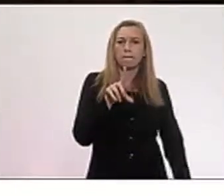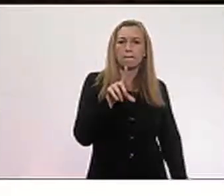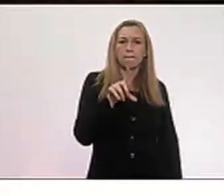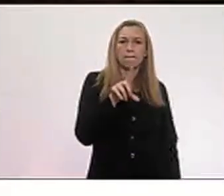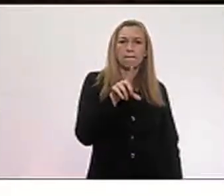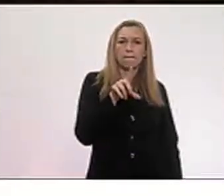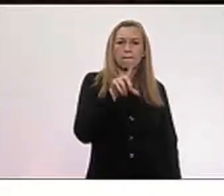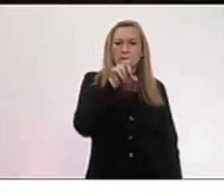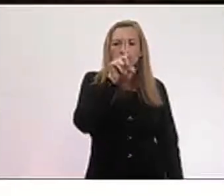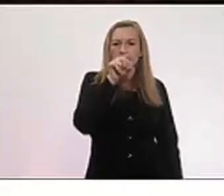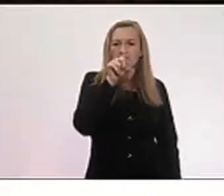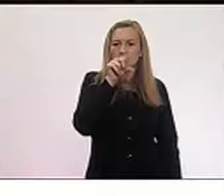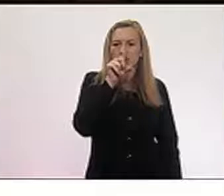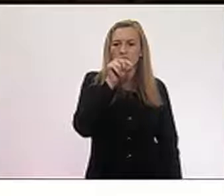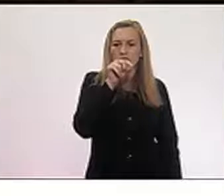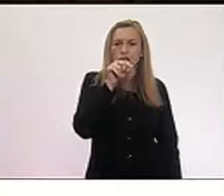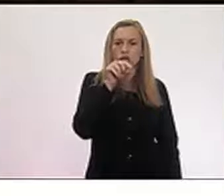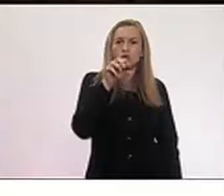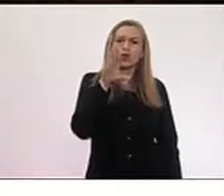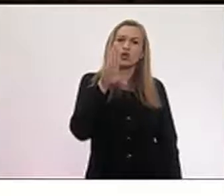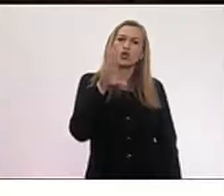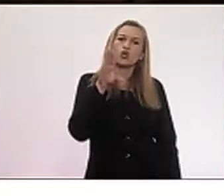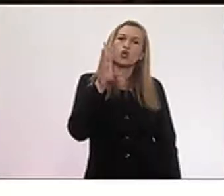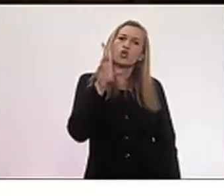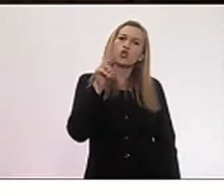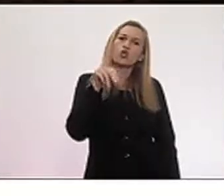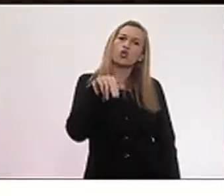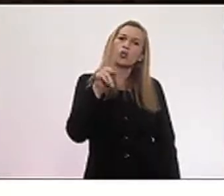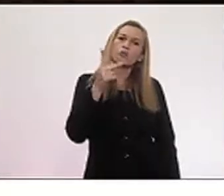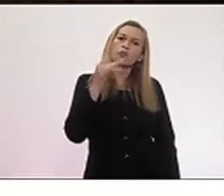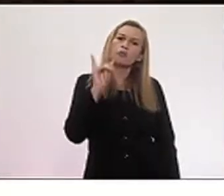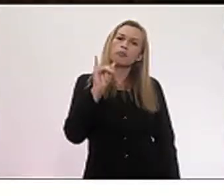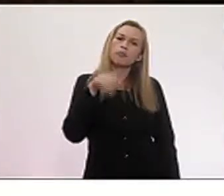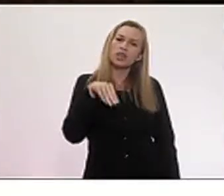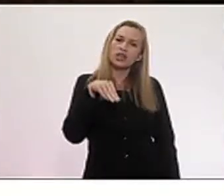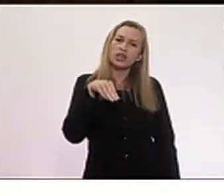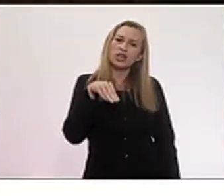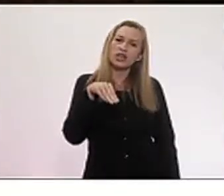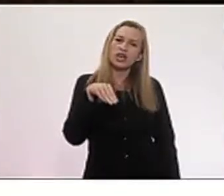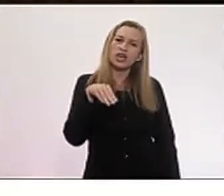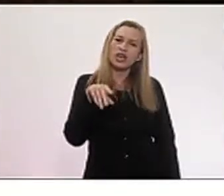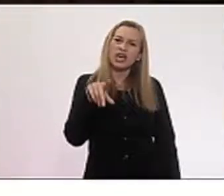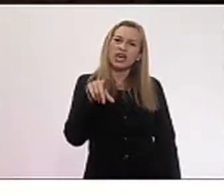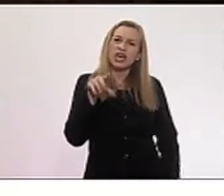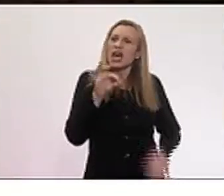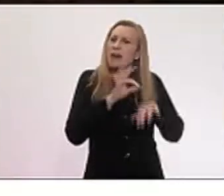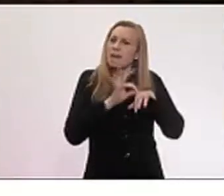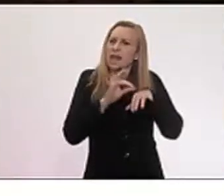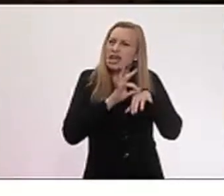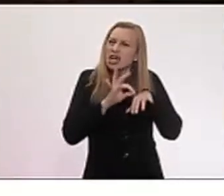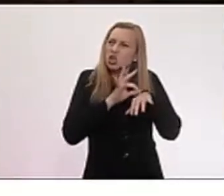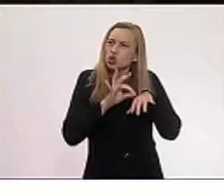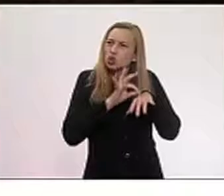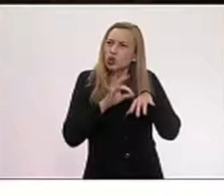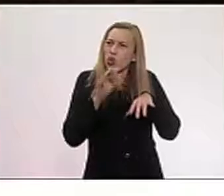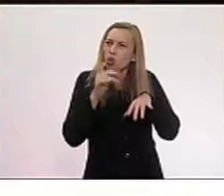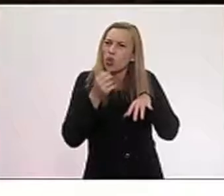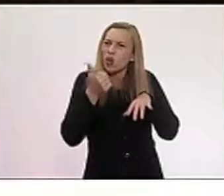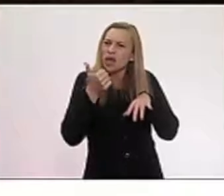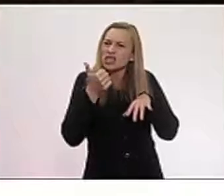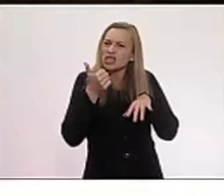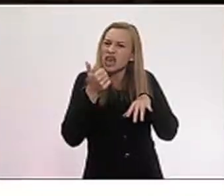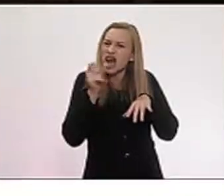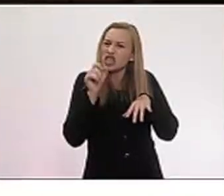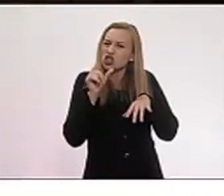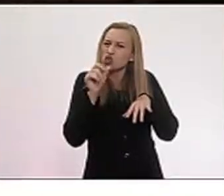o pássaro chamado cupim? Pássaro? É um pássaro preto, quase azulado, bonito, que bota...